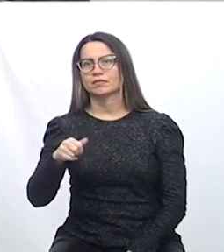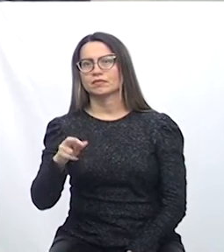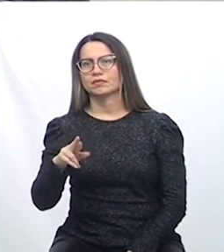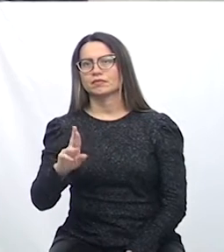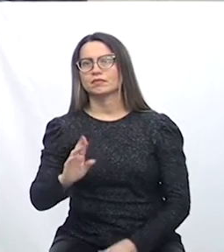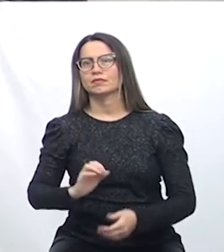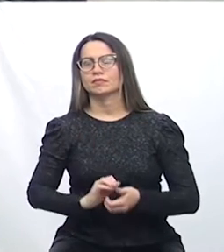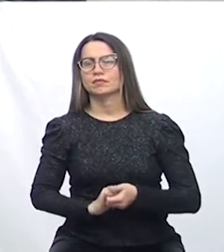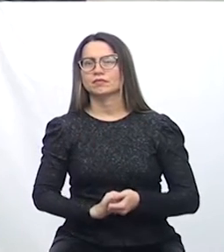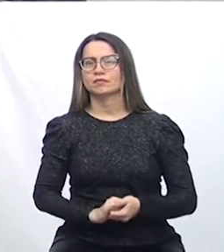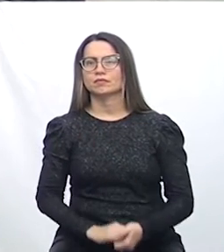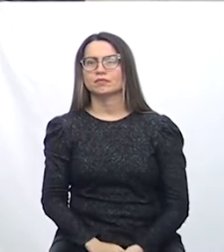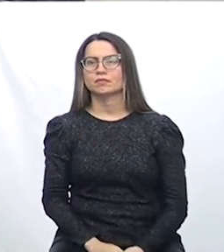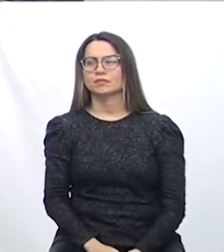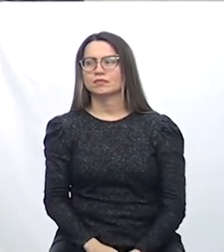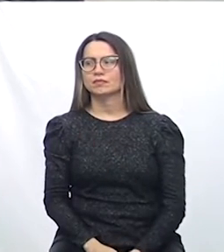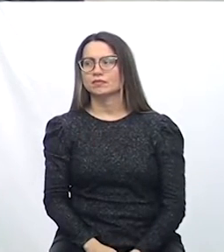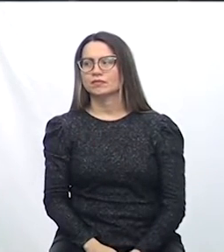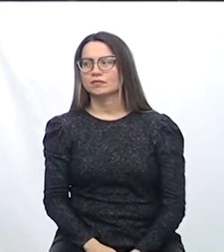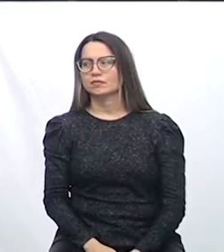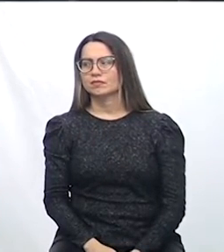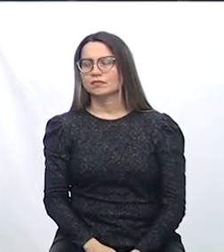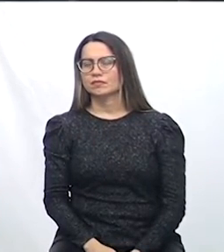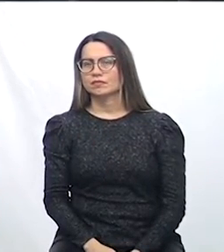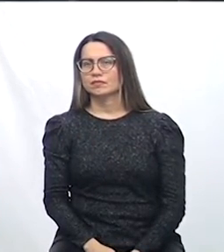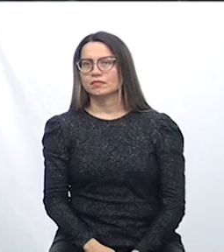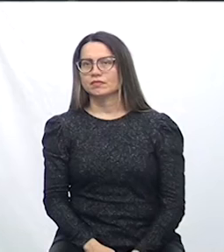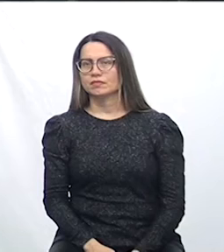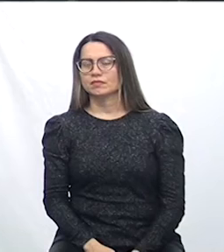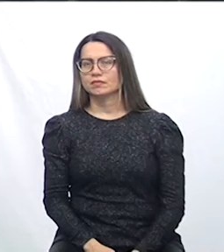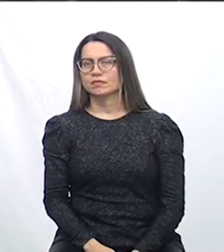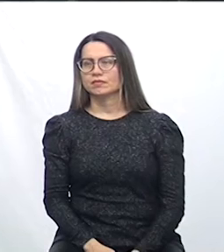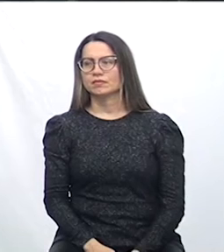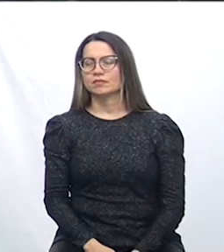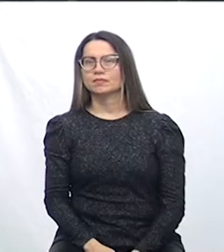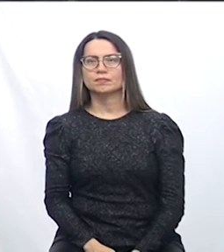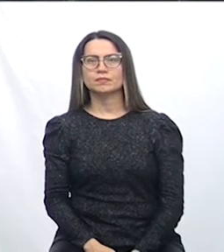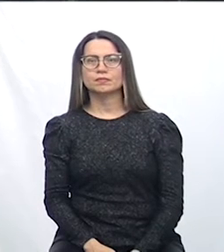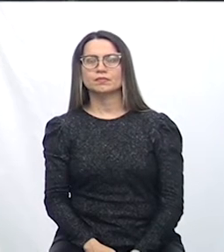Alexandre. Tem algum... É só, isso